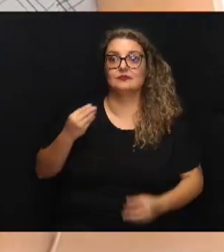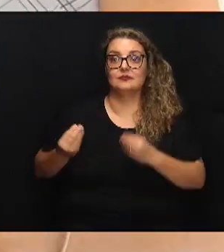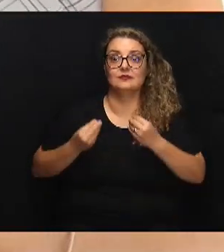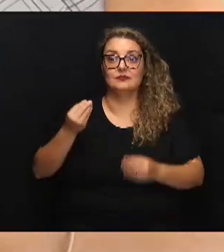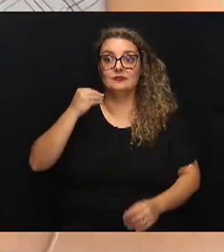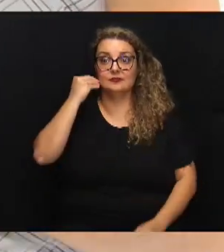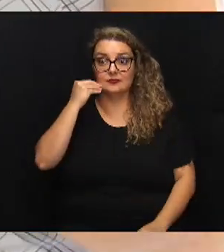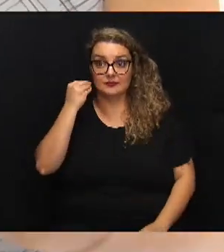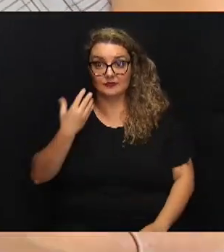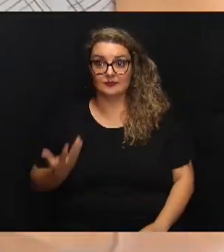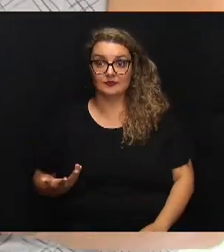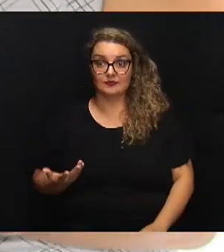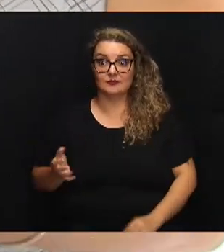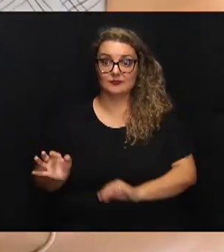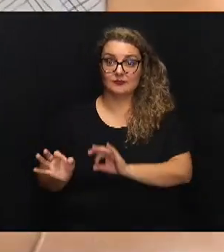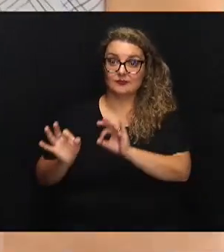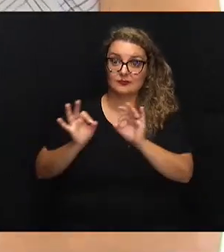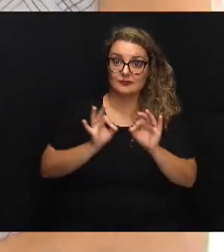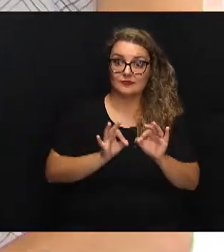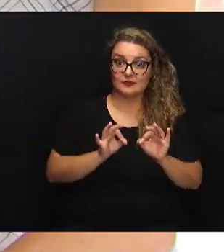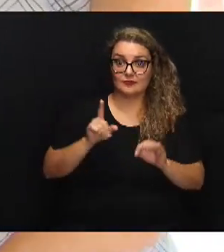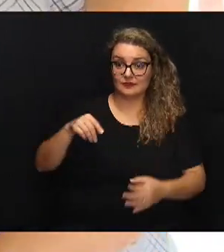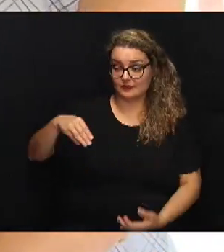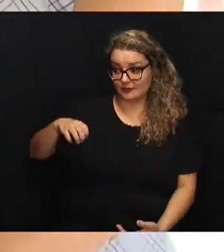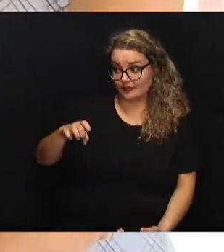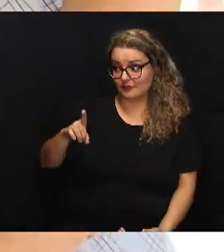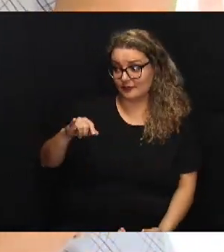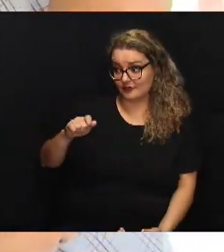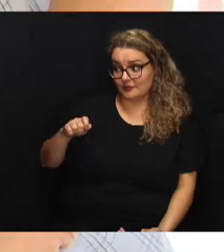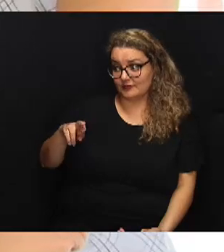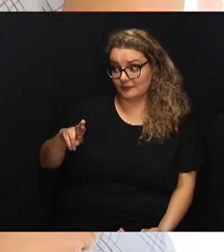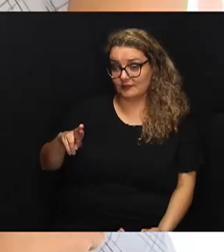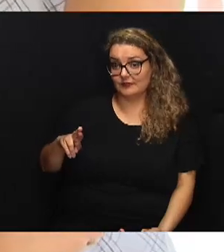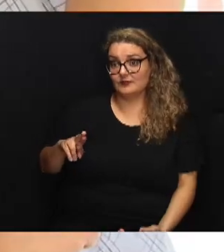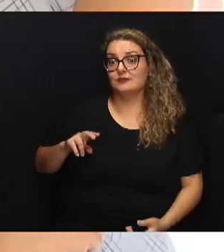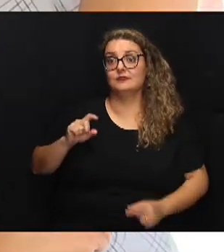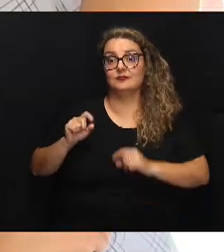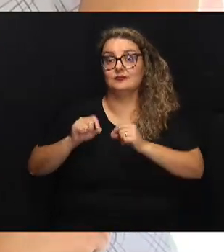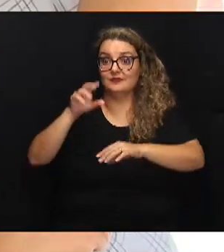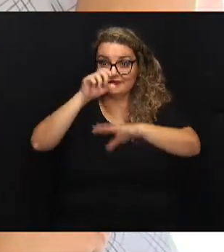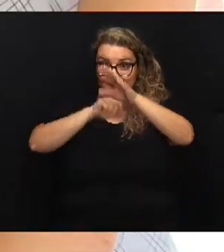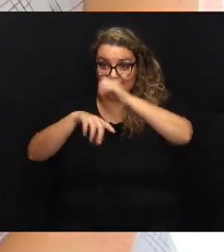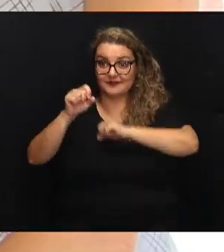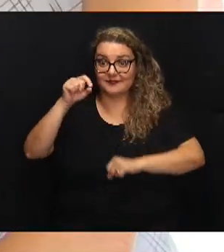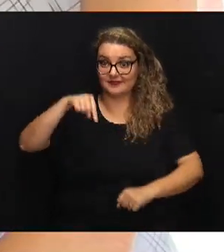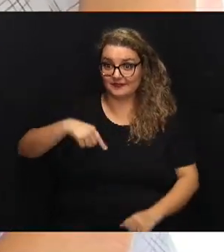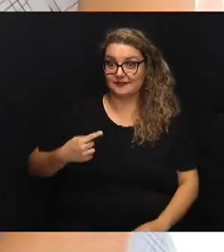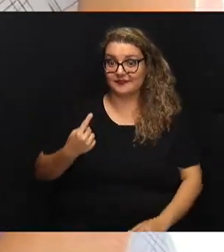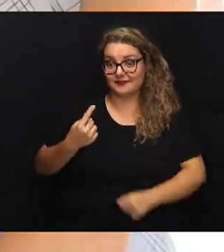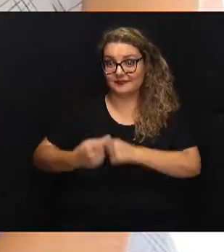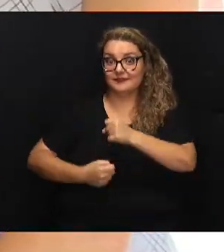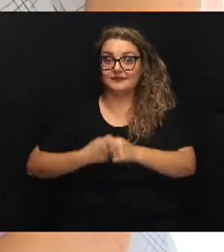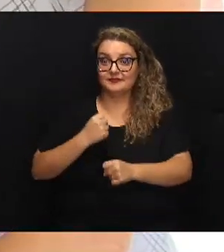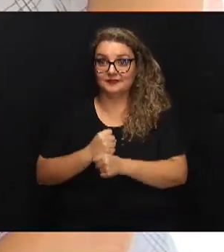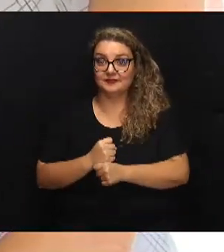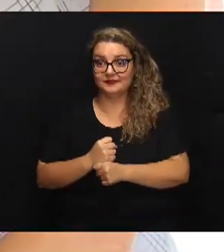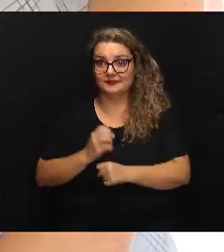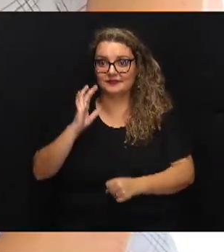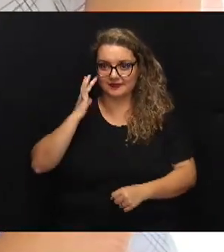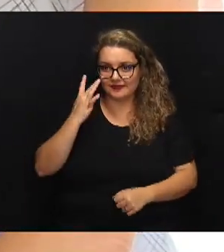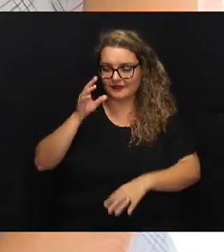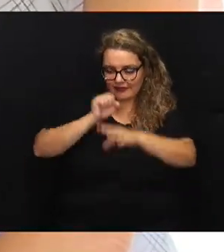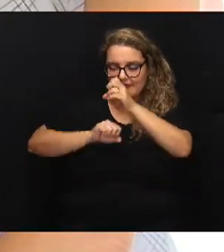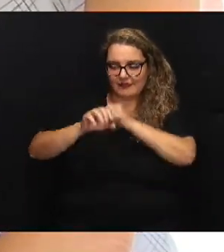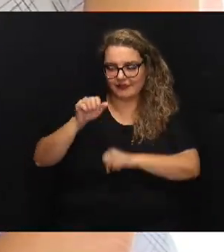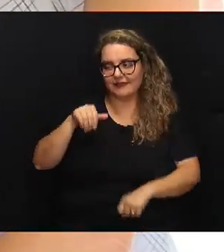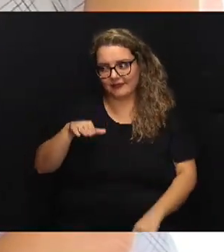experiência de acompanhar, de ser um mediador, na verdade, né? O que você está aprendendo, né, nesse um ano? Acho que a gente aprende mais, às